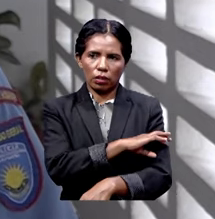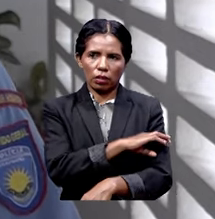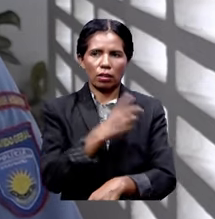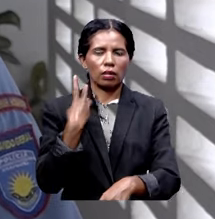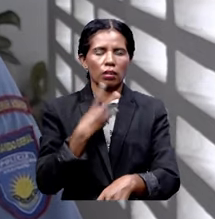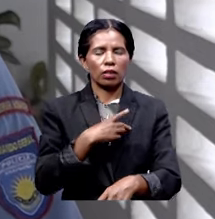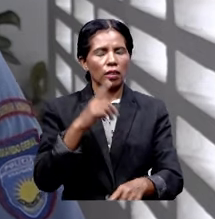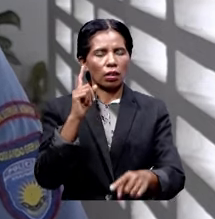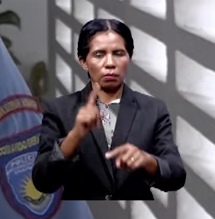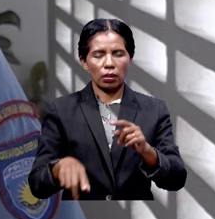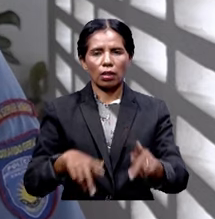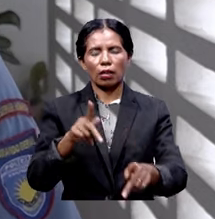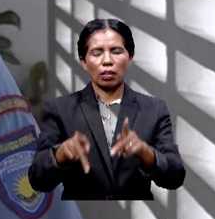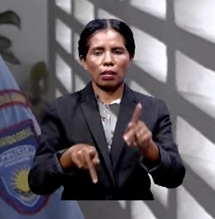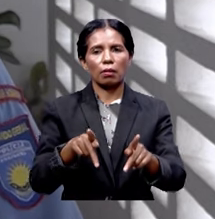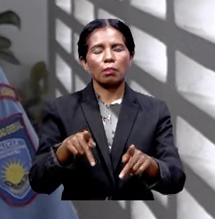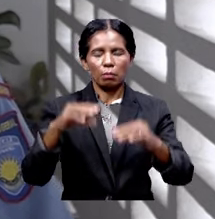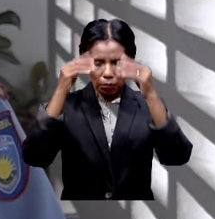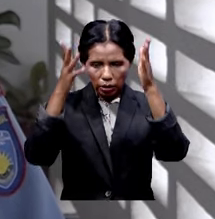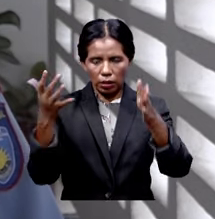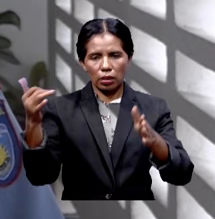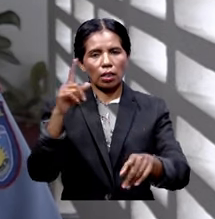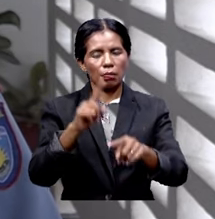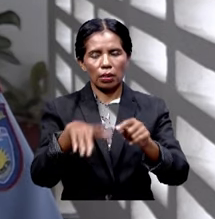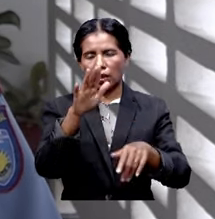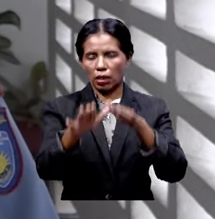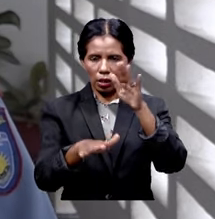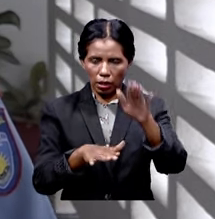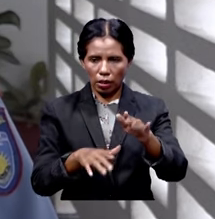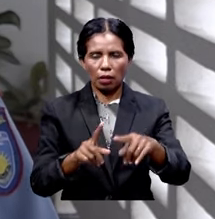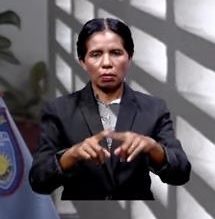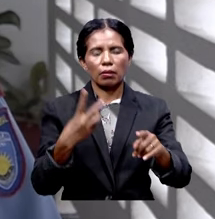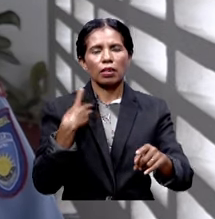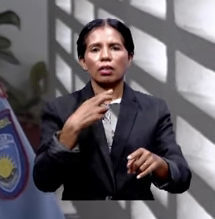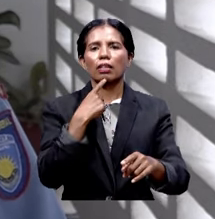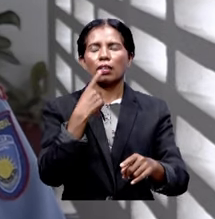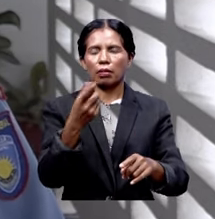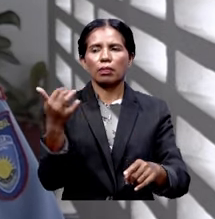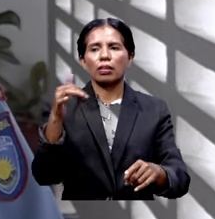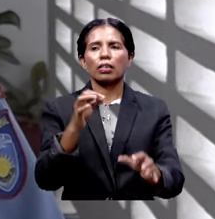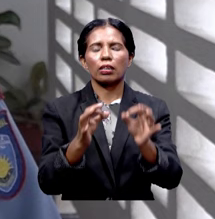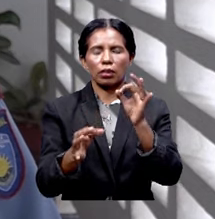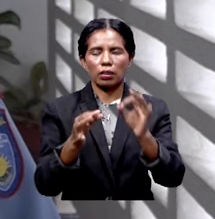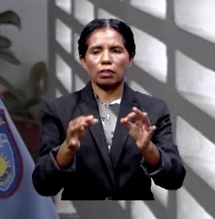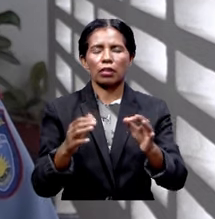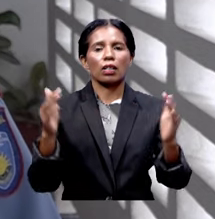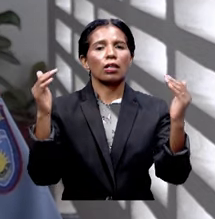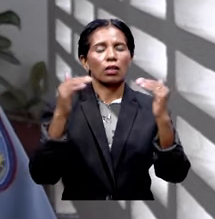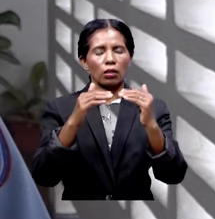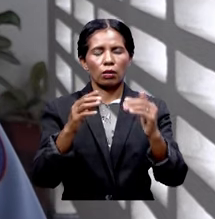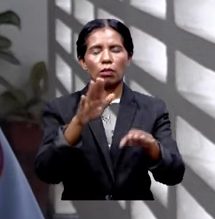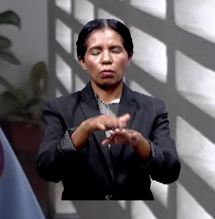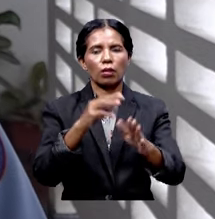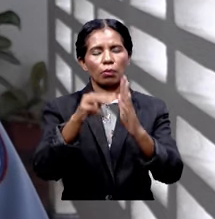la autoriza será a tu marsa. Mas bem, ita recomenda será, cara que halo conferência imprensa,